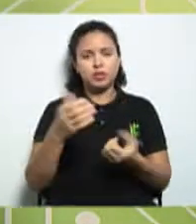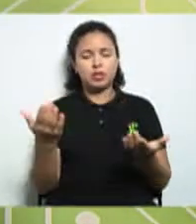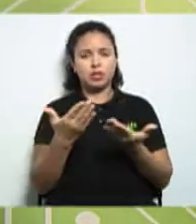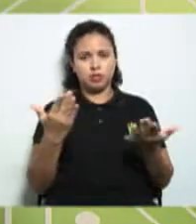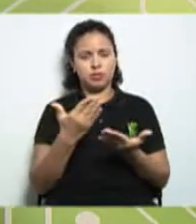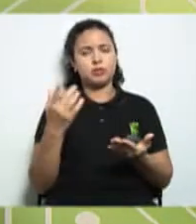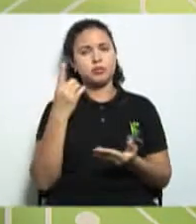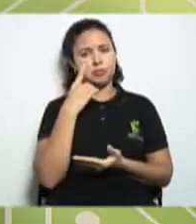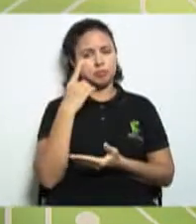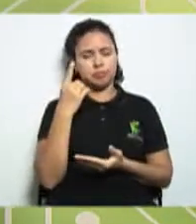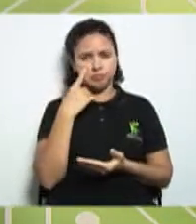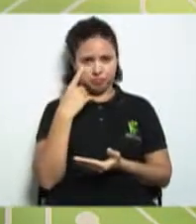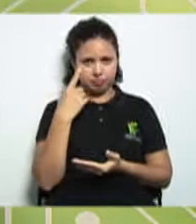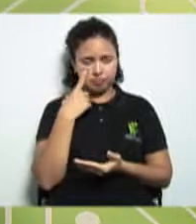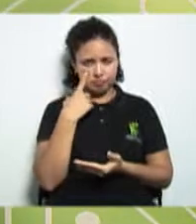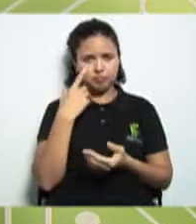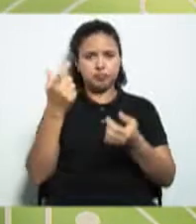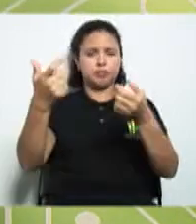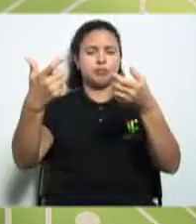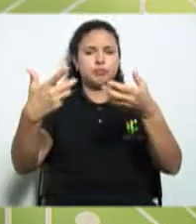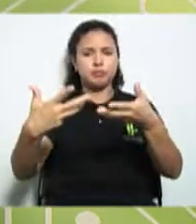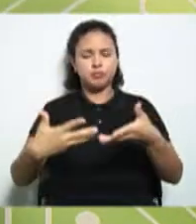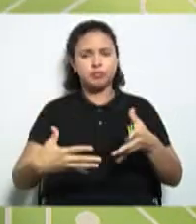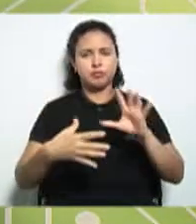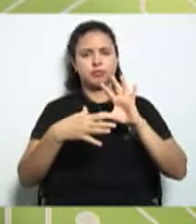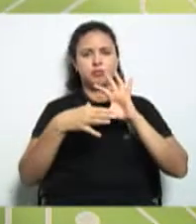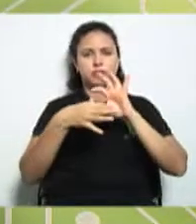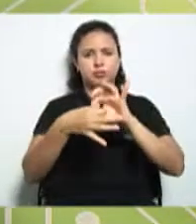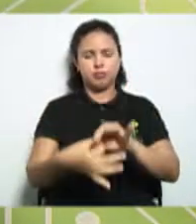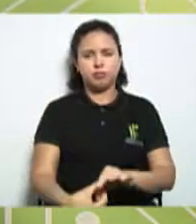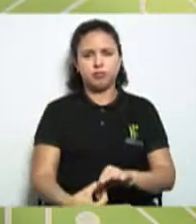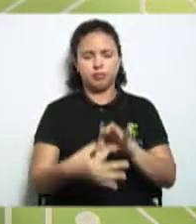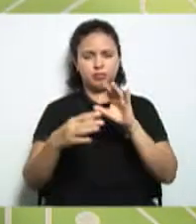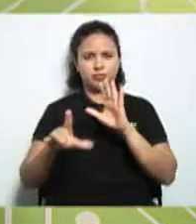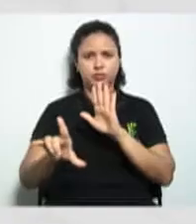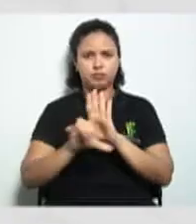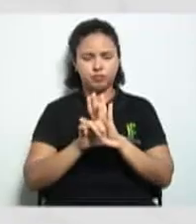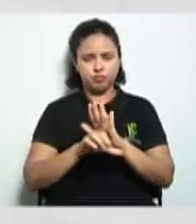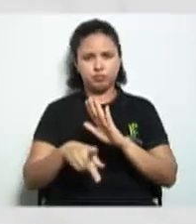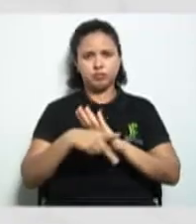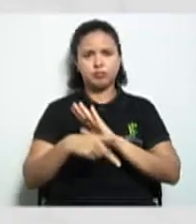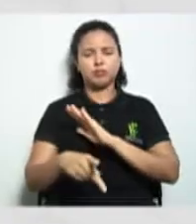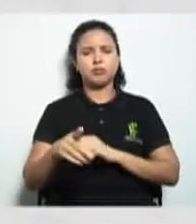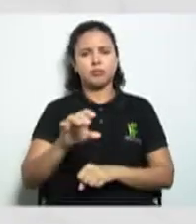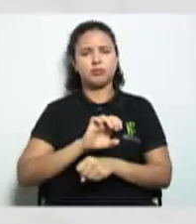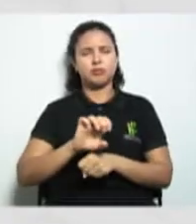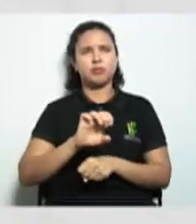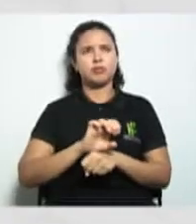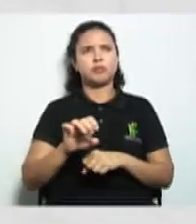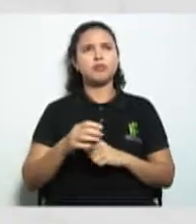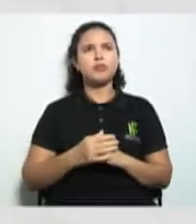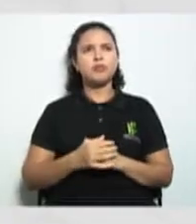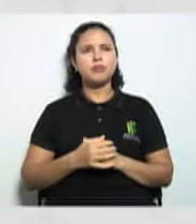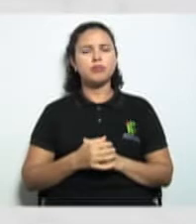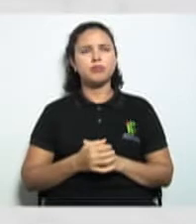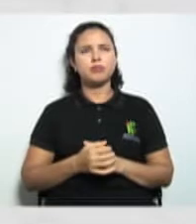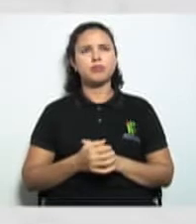vamos ver agora, relacionado à legislação do estágio. Nós temos aqui